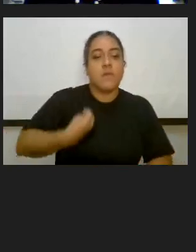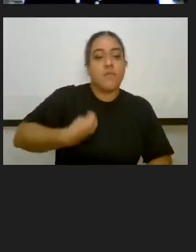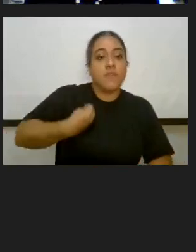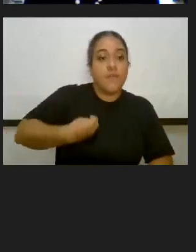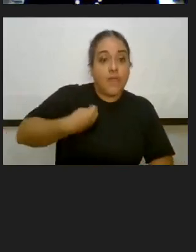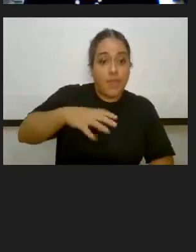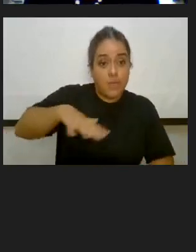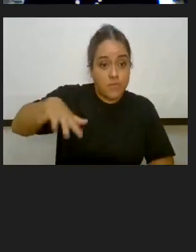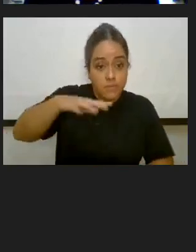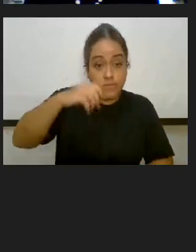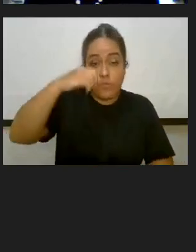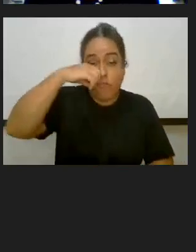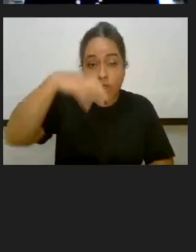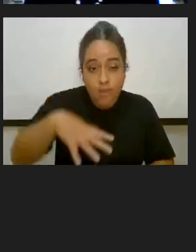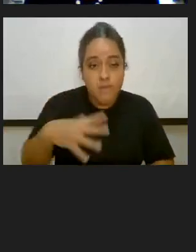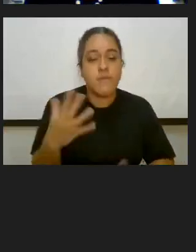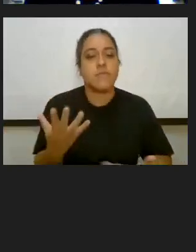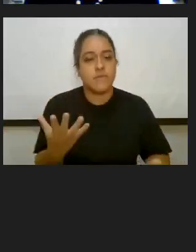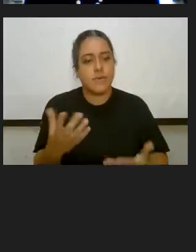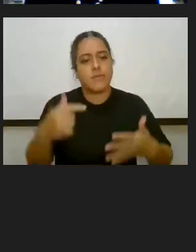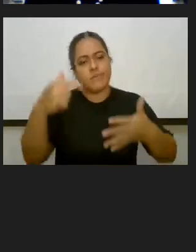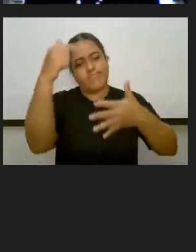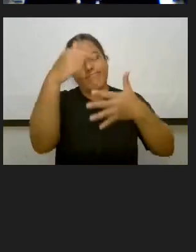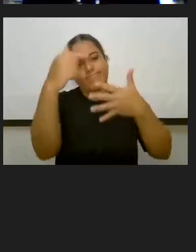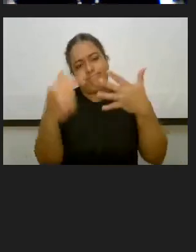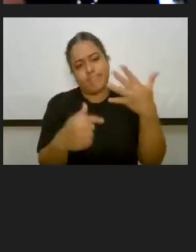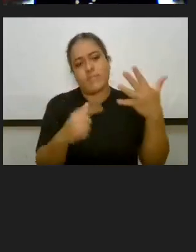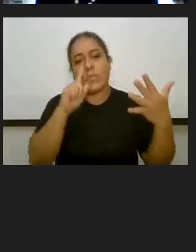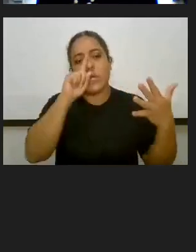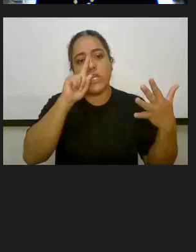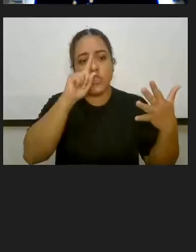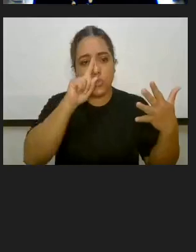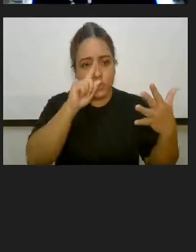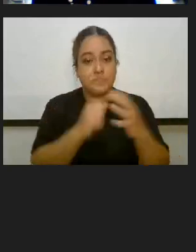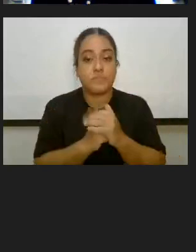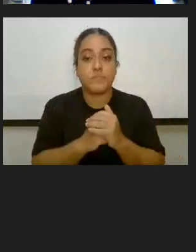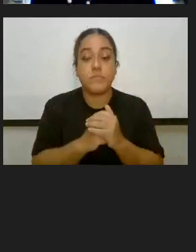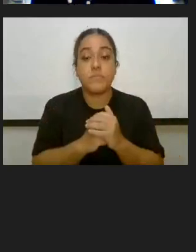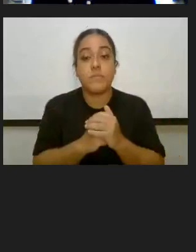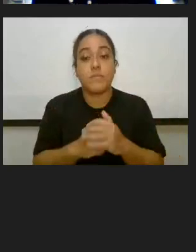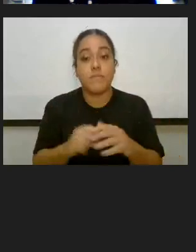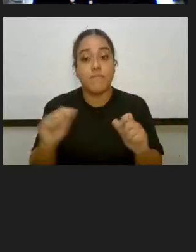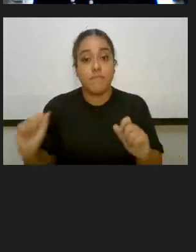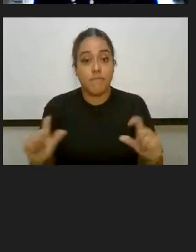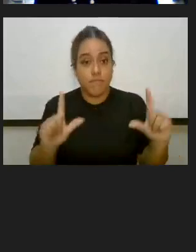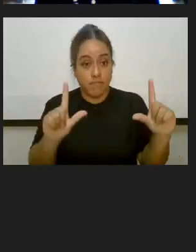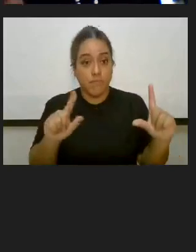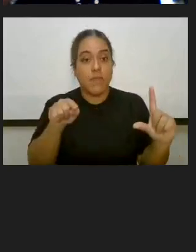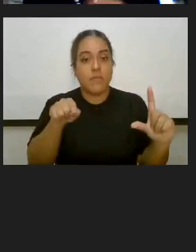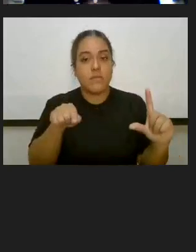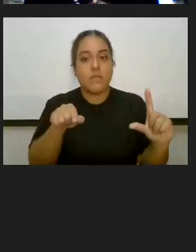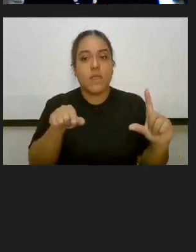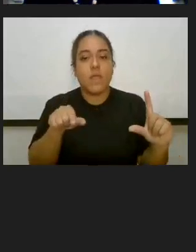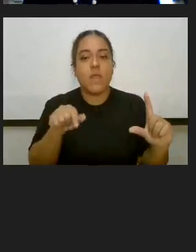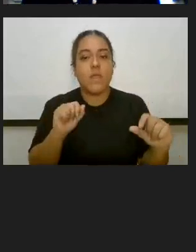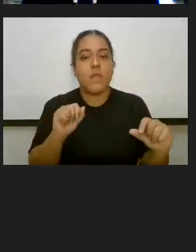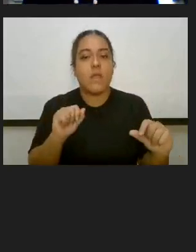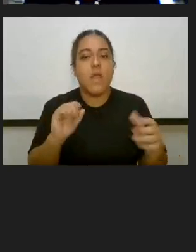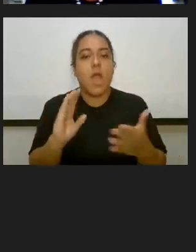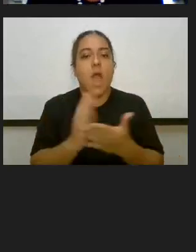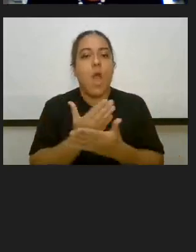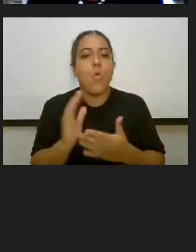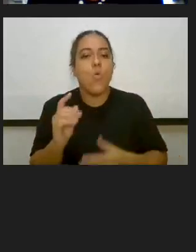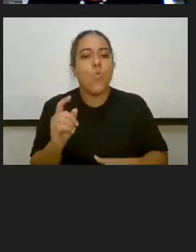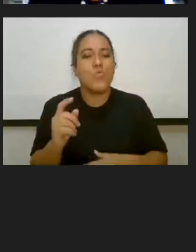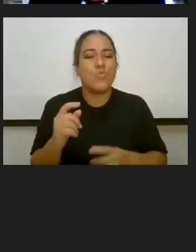fazem parte aí dos fatores de risco. Esse daqui, gente, tem alguns mitos, eu vou acelerar, alguns